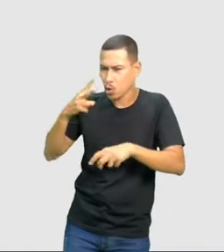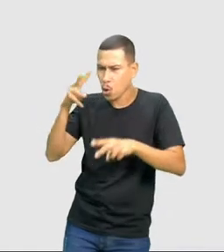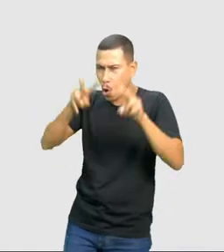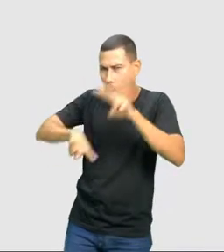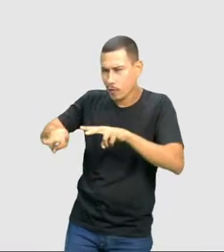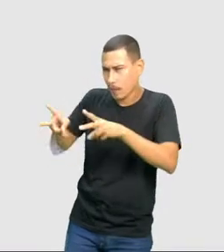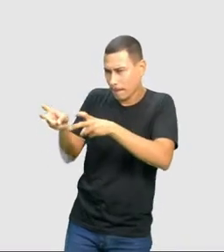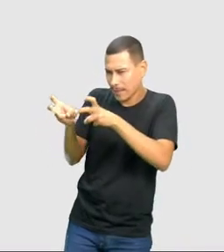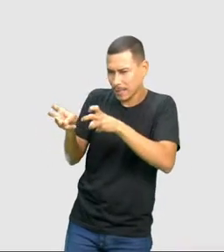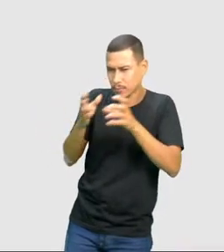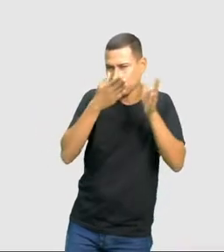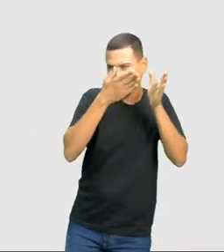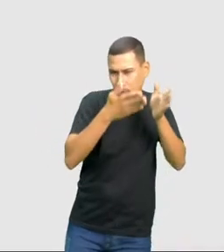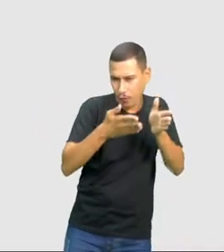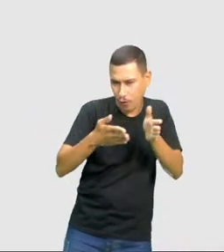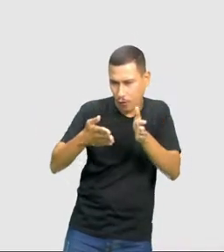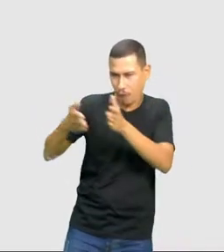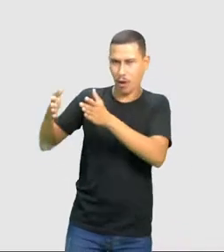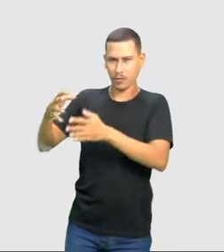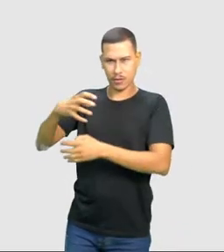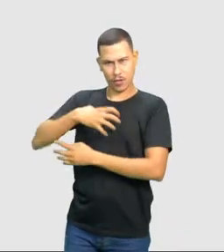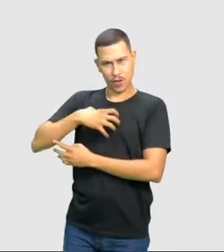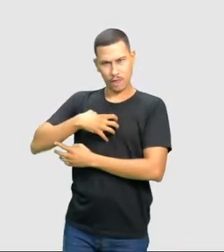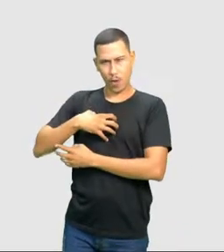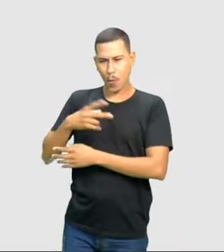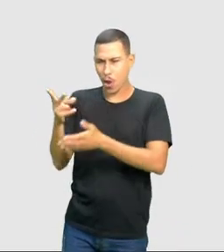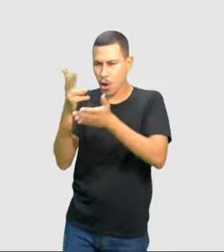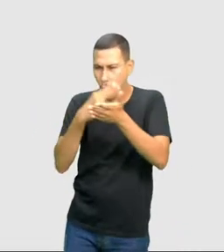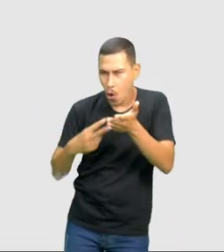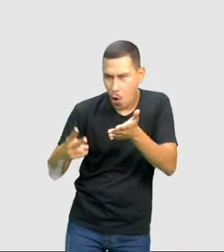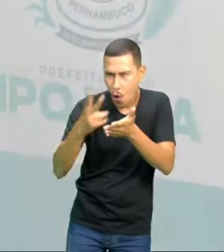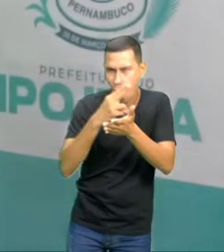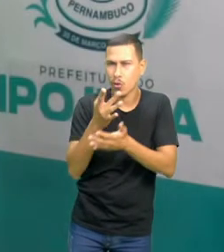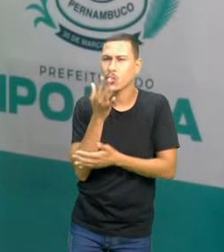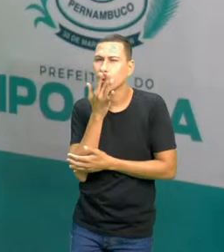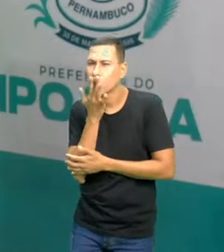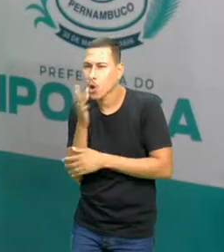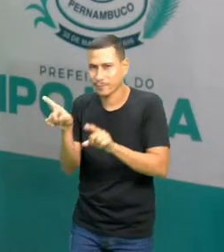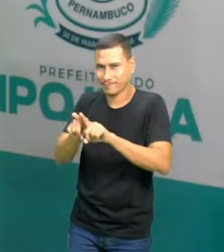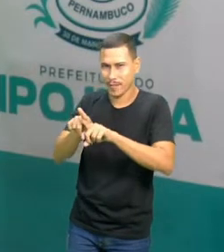a sequência de formas e cores que tem na pulseira.